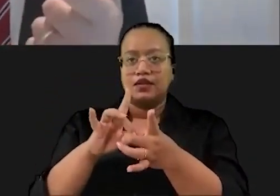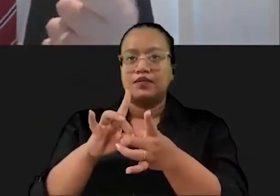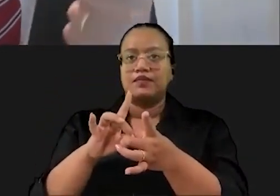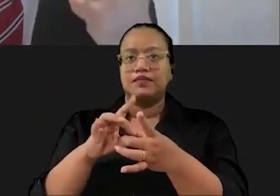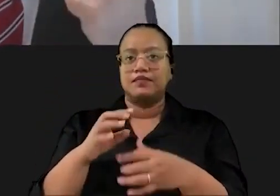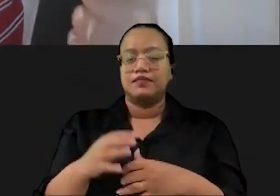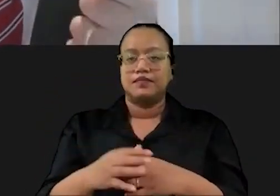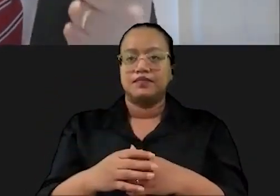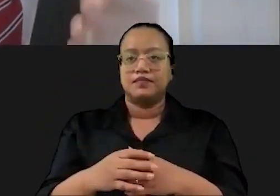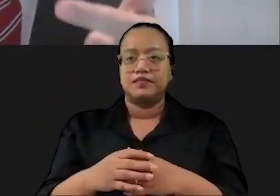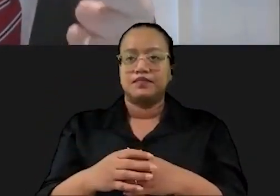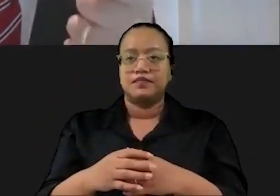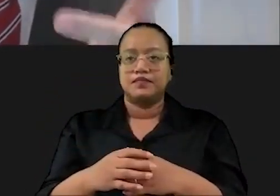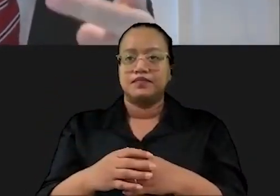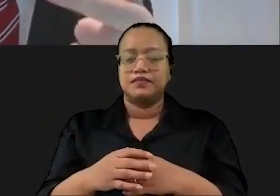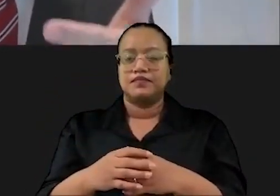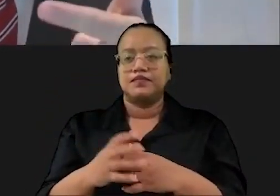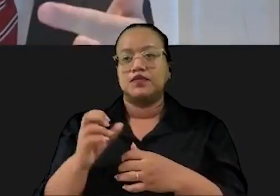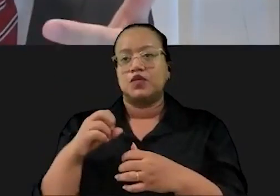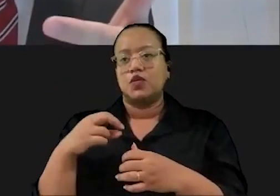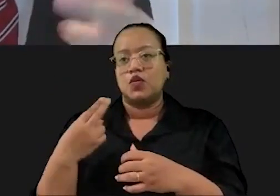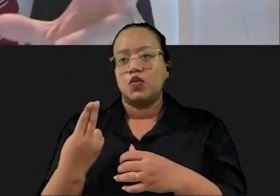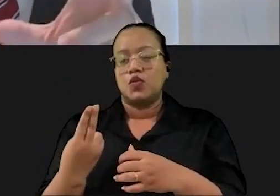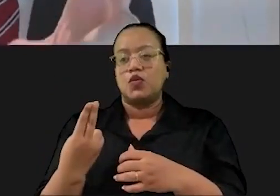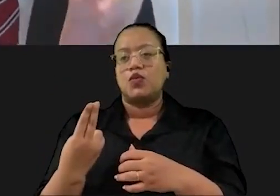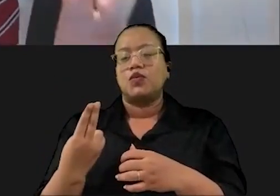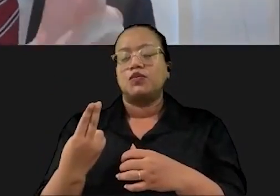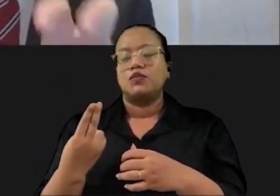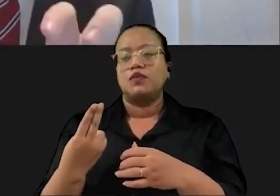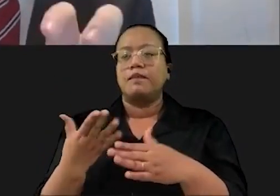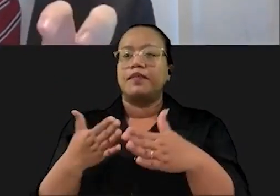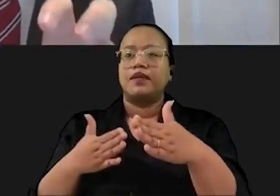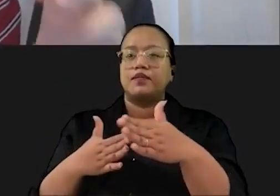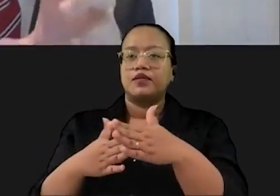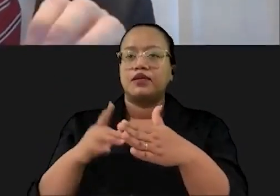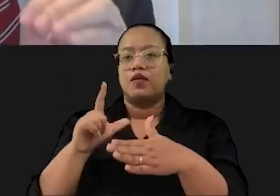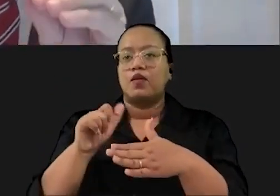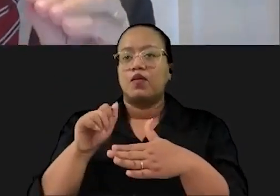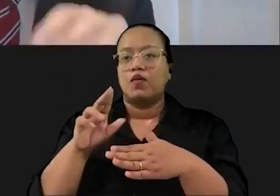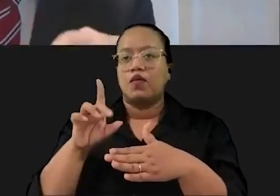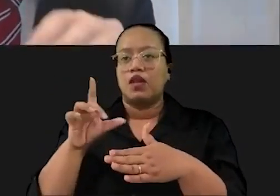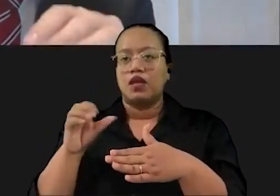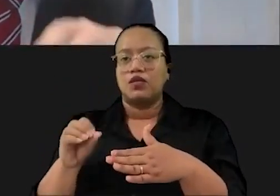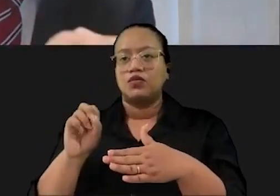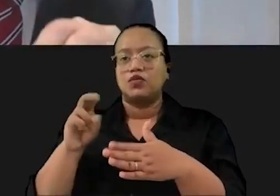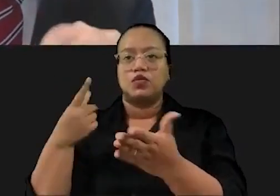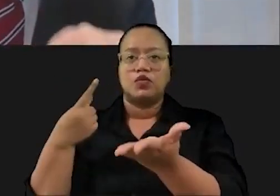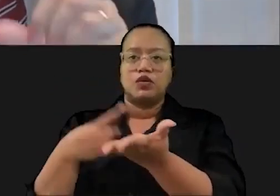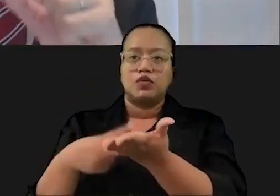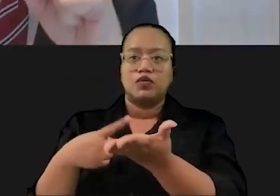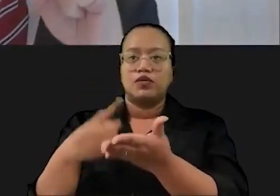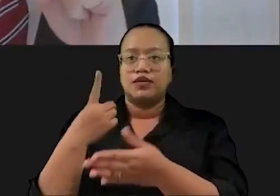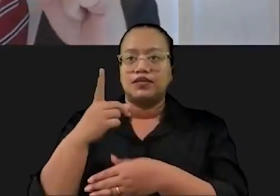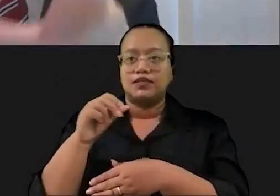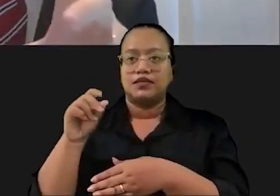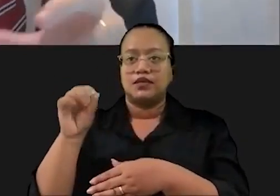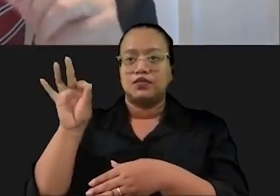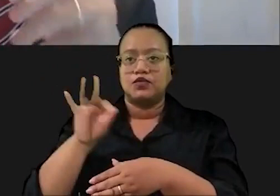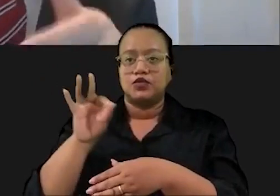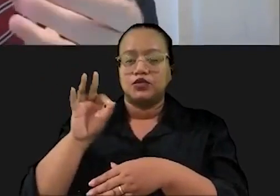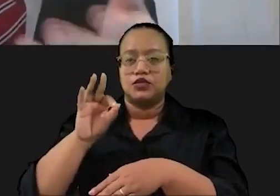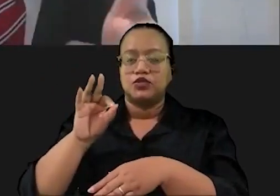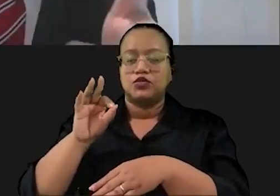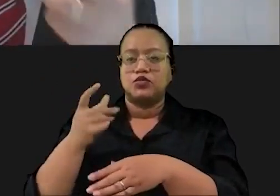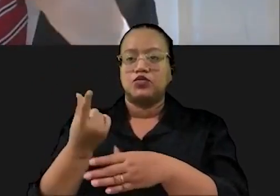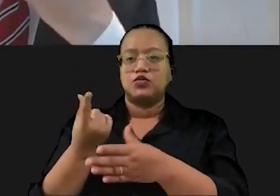o grande atrativo, o acordo é de 100% de valores atrasados, ou para oferecer uma contestação específica para aquele caso, né, apontando